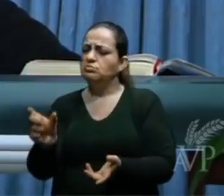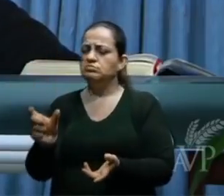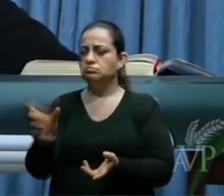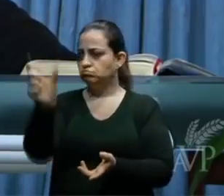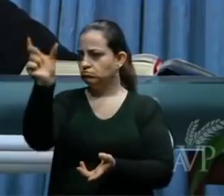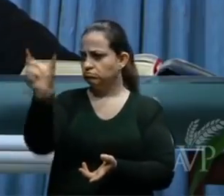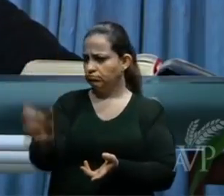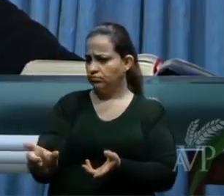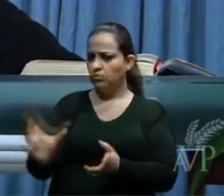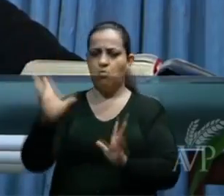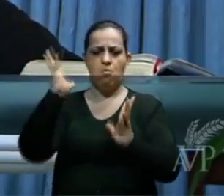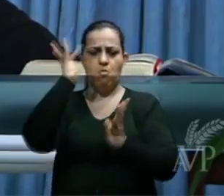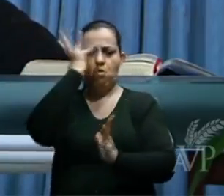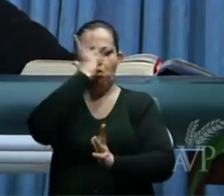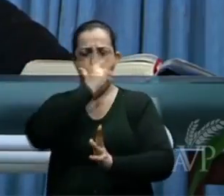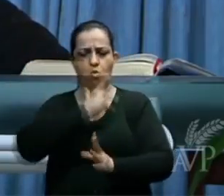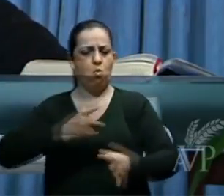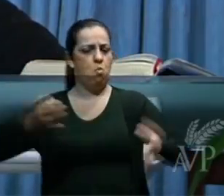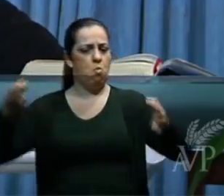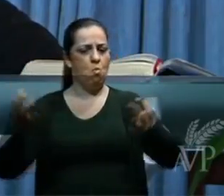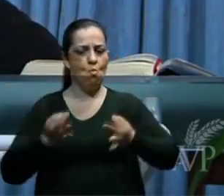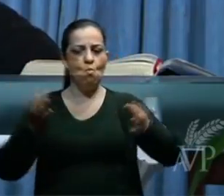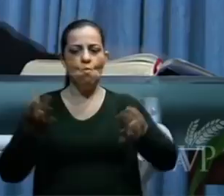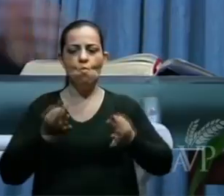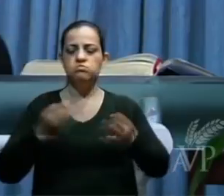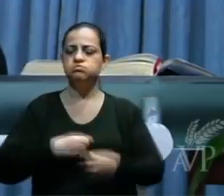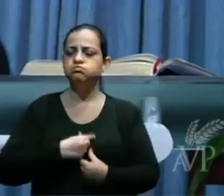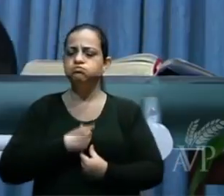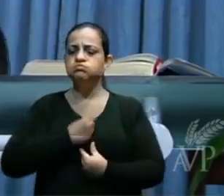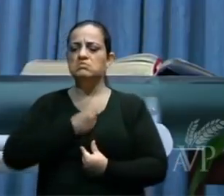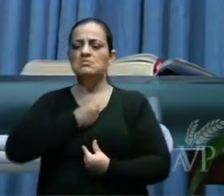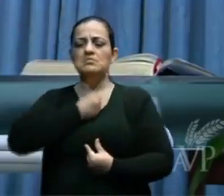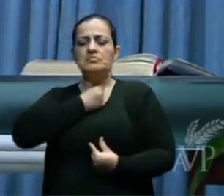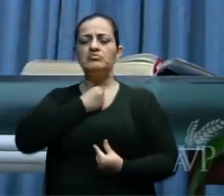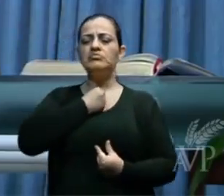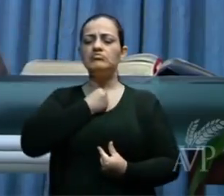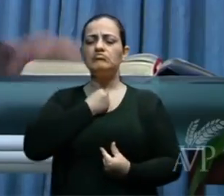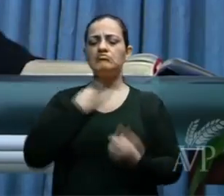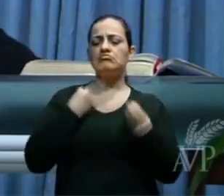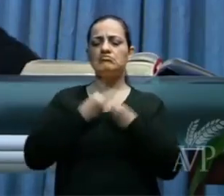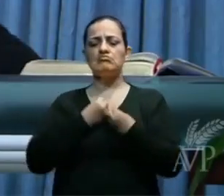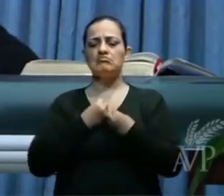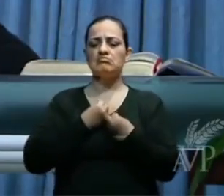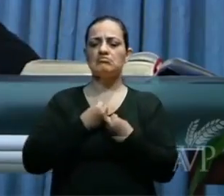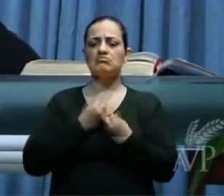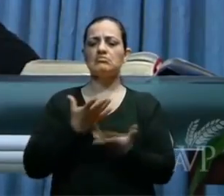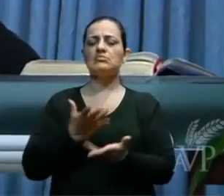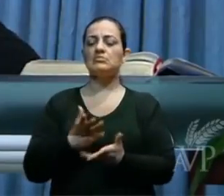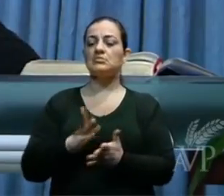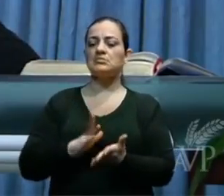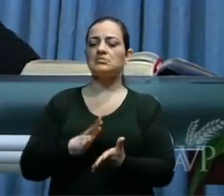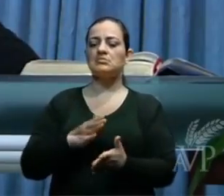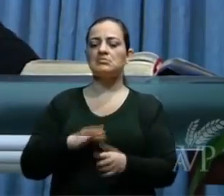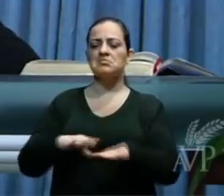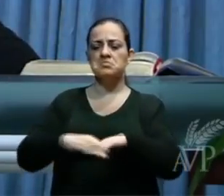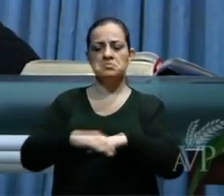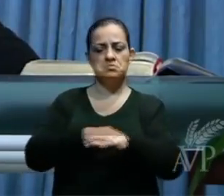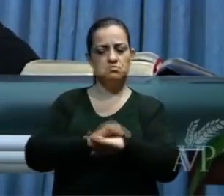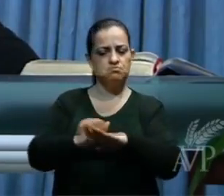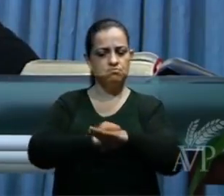aparência lenda de fathi shawky a gravata e sapato